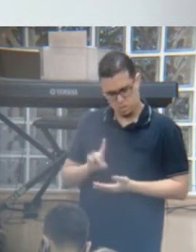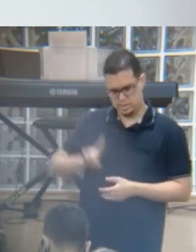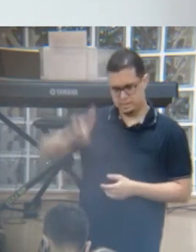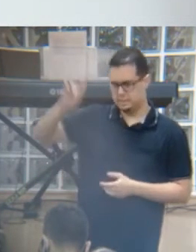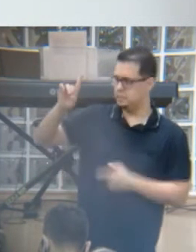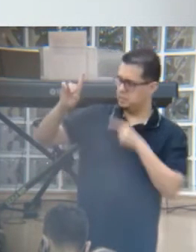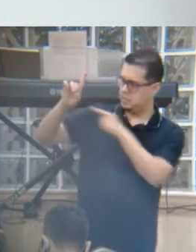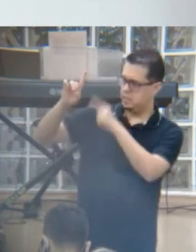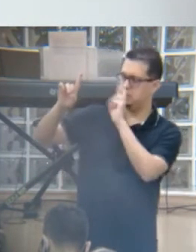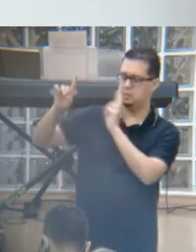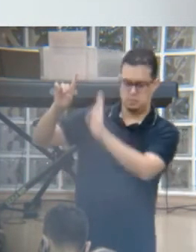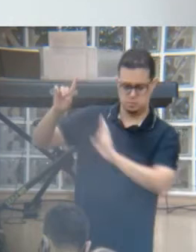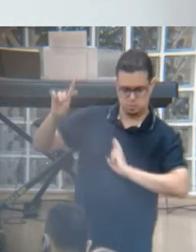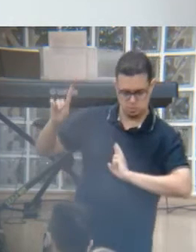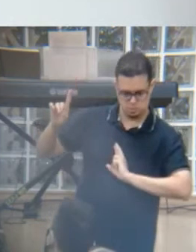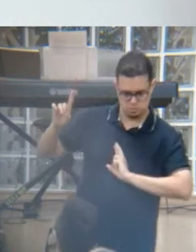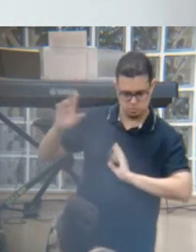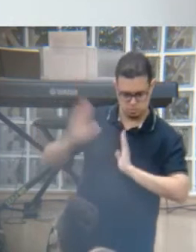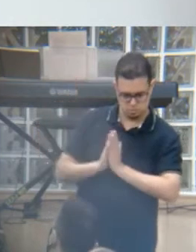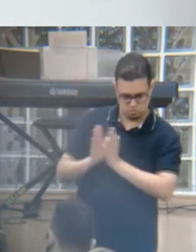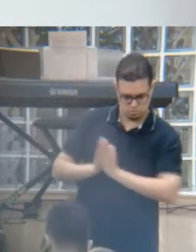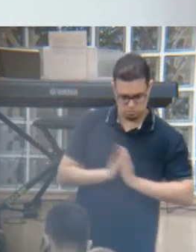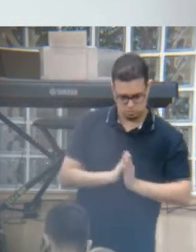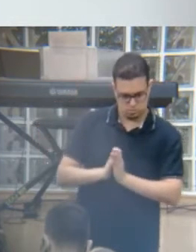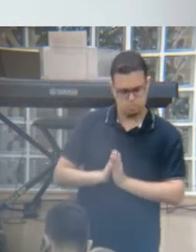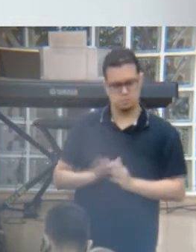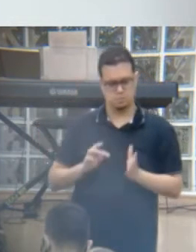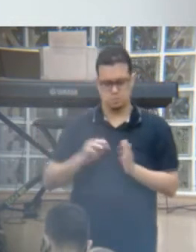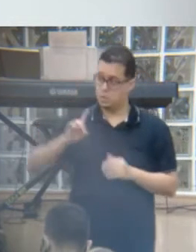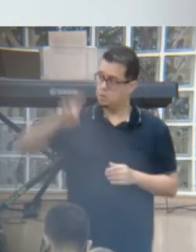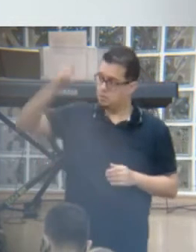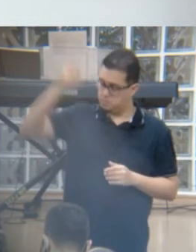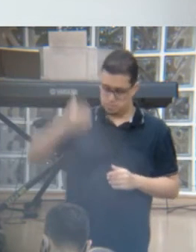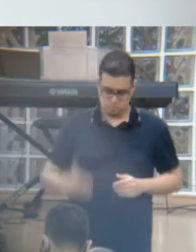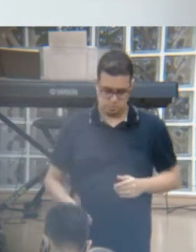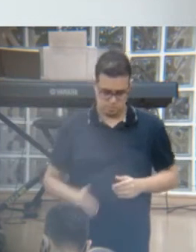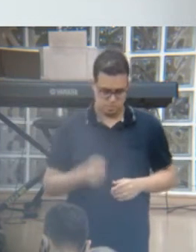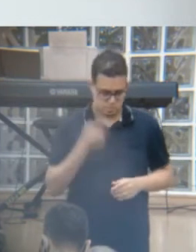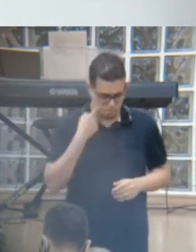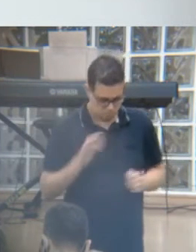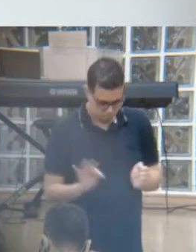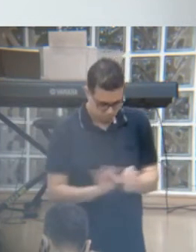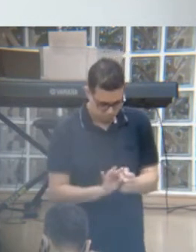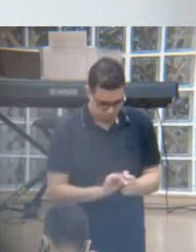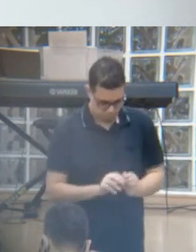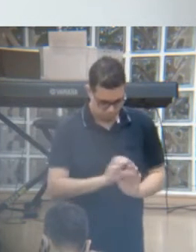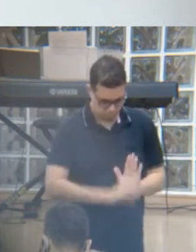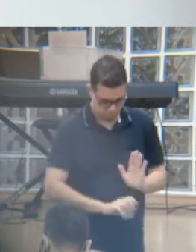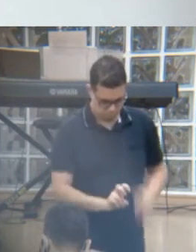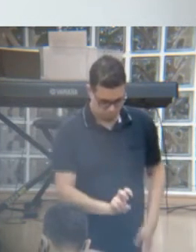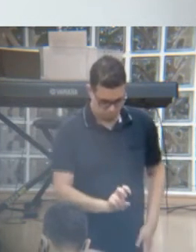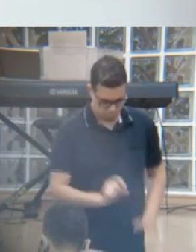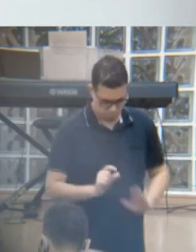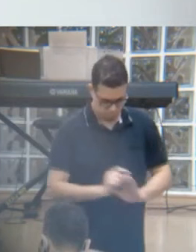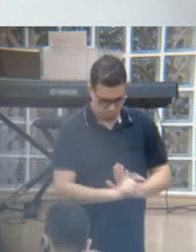orações. É isso que significa perante cuja face eu estou. Tiago 5, de 17 a 18, pode conferir depois em